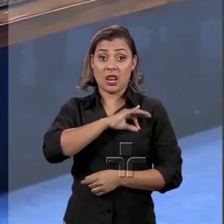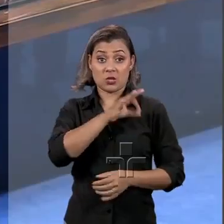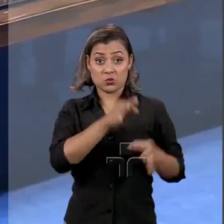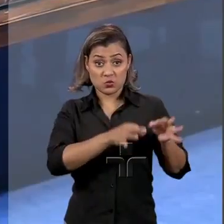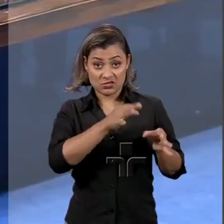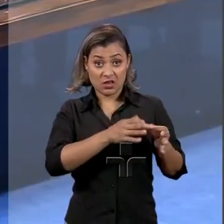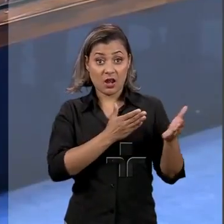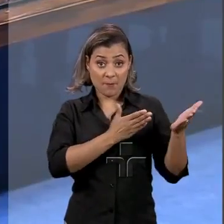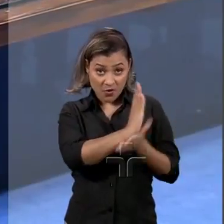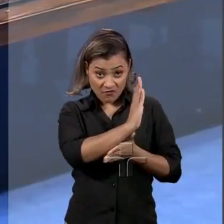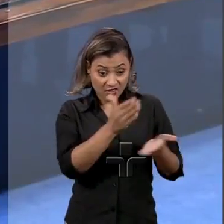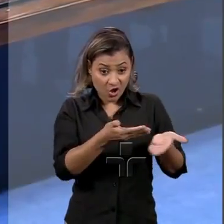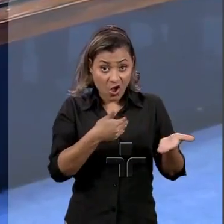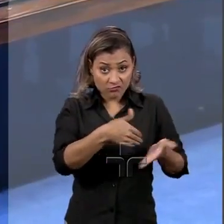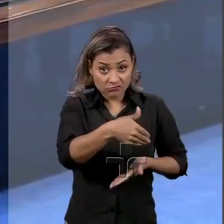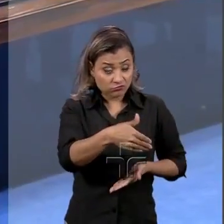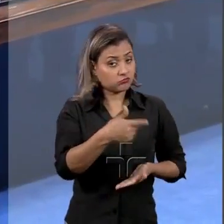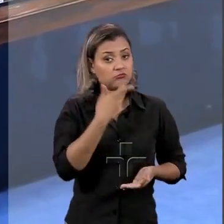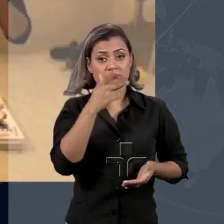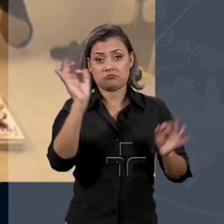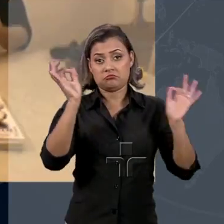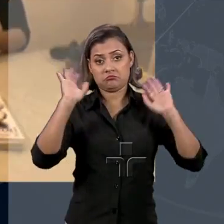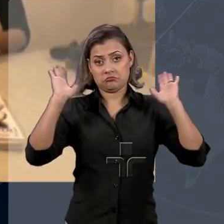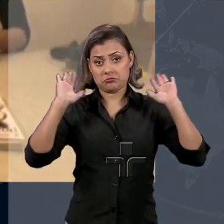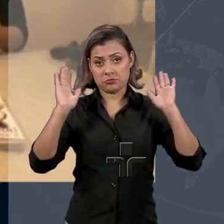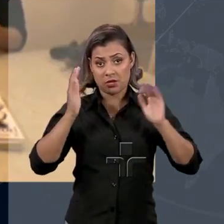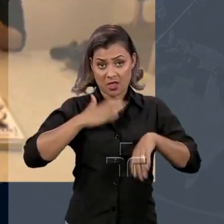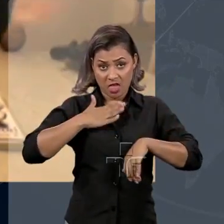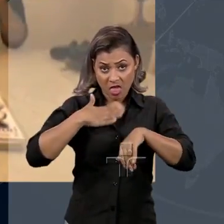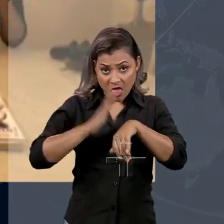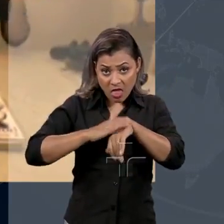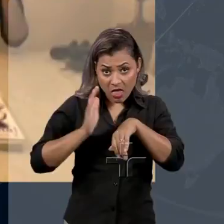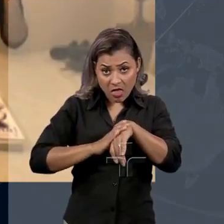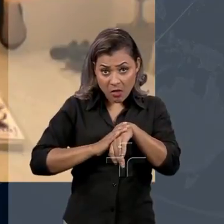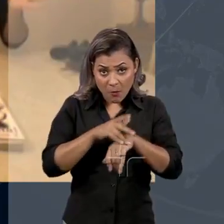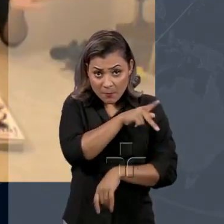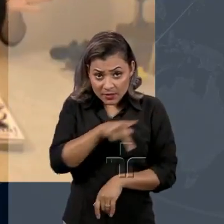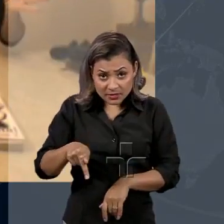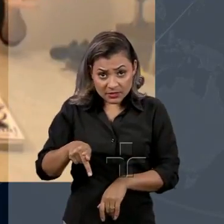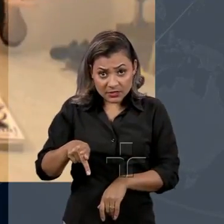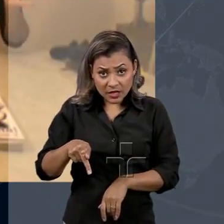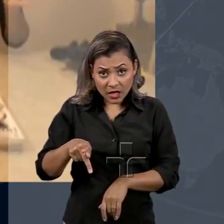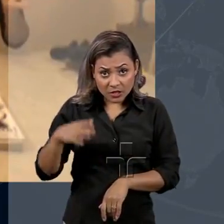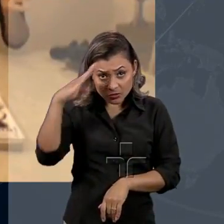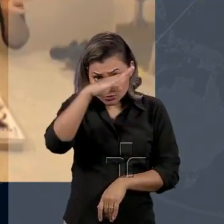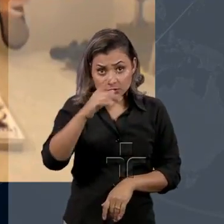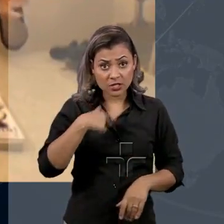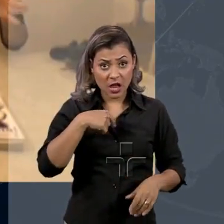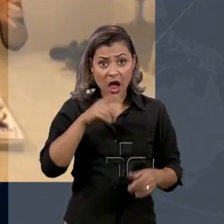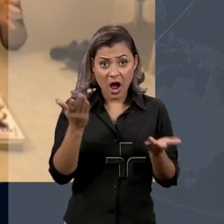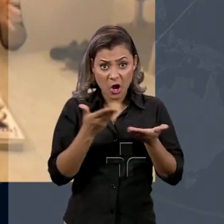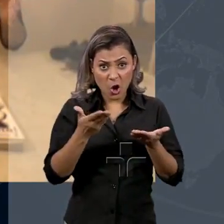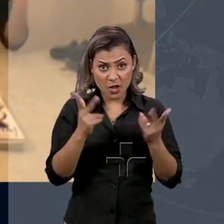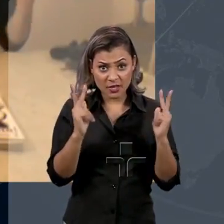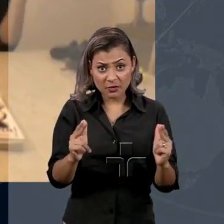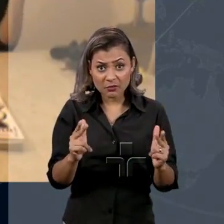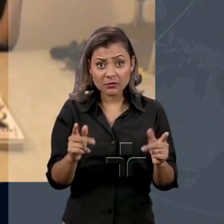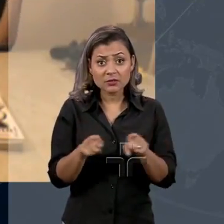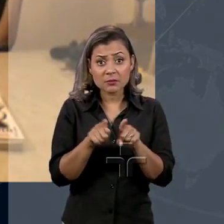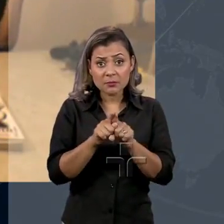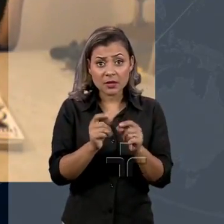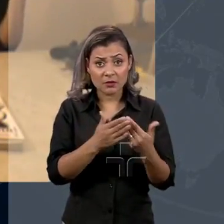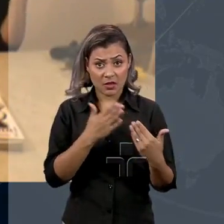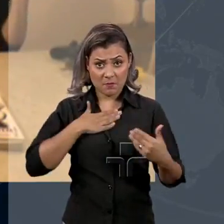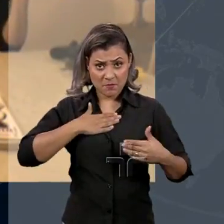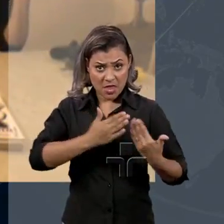judiciário aprovado recentemente pelo Senado. Não sou o presidente da República, estão botando na minha conta o reajuste do judiciário, estão botando na minha